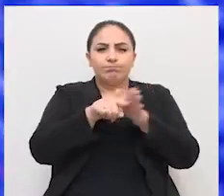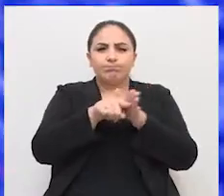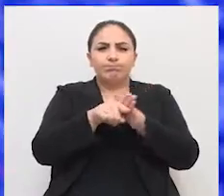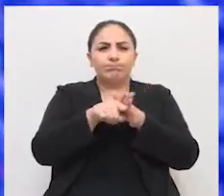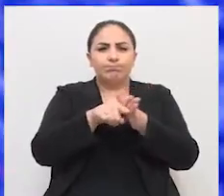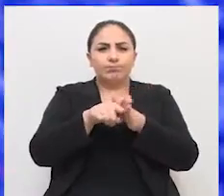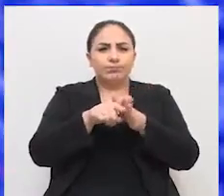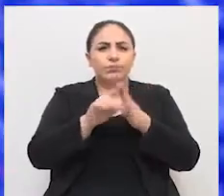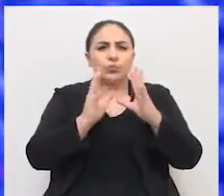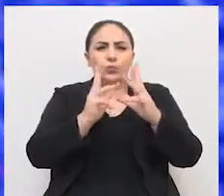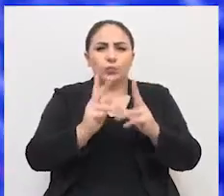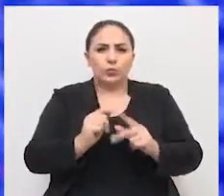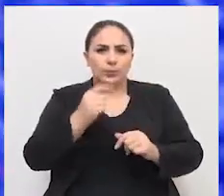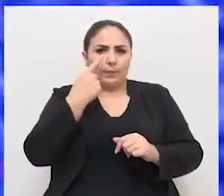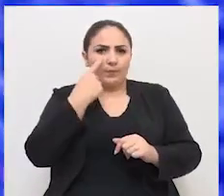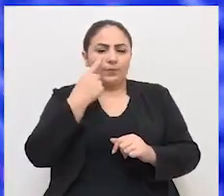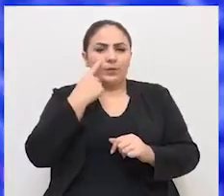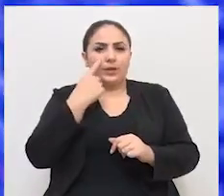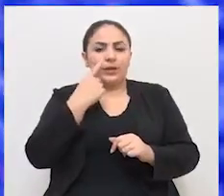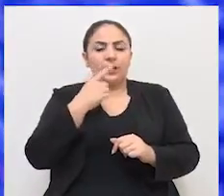o levantamento